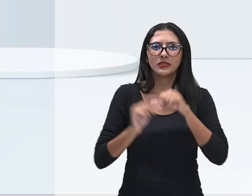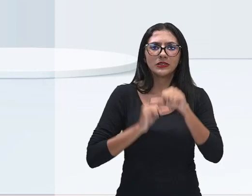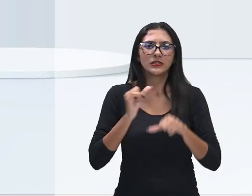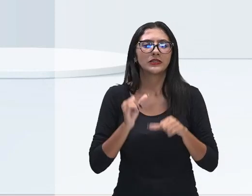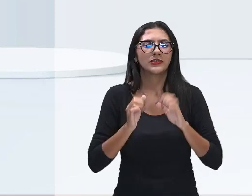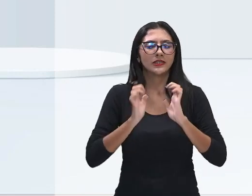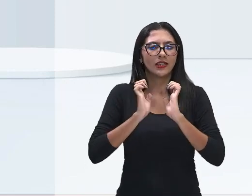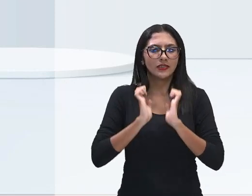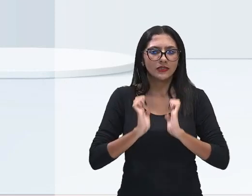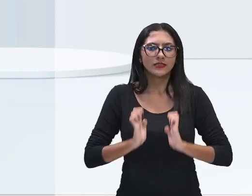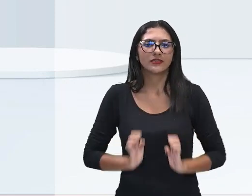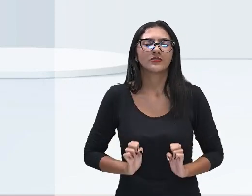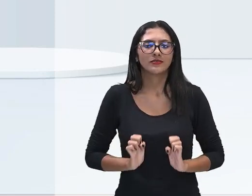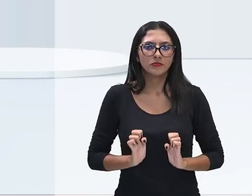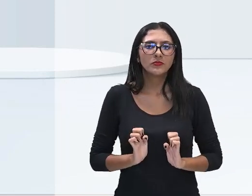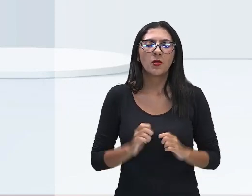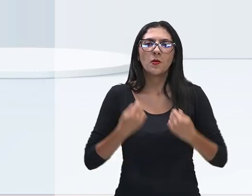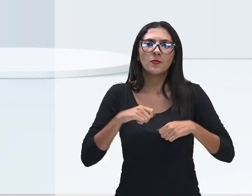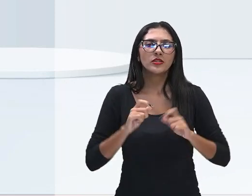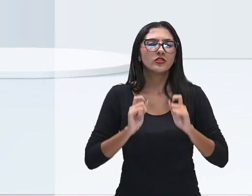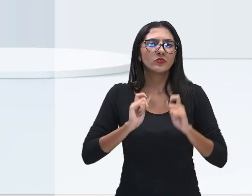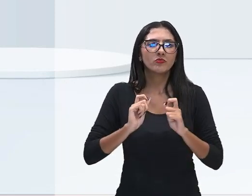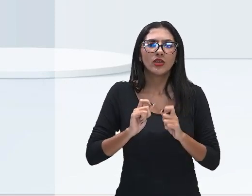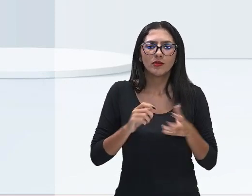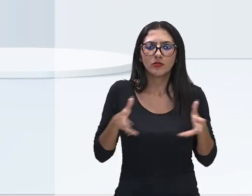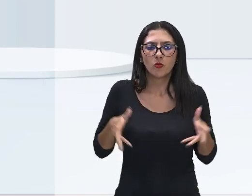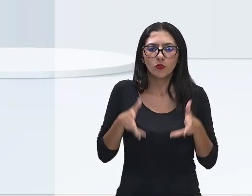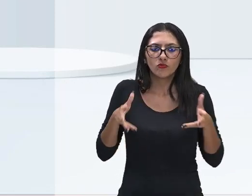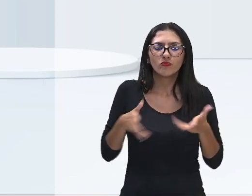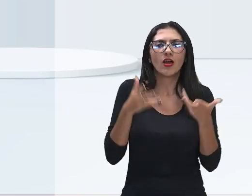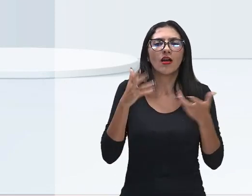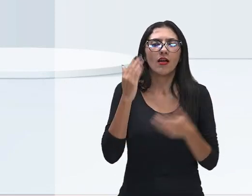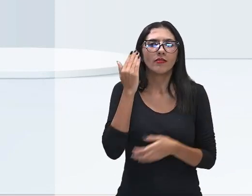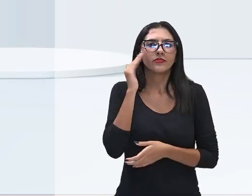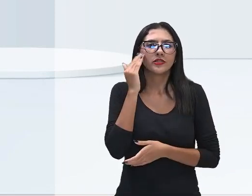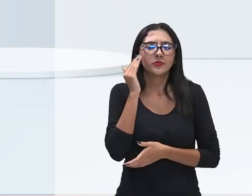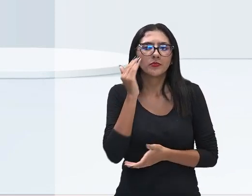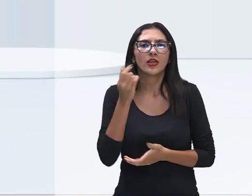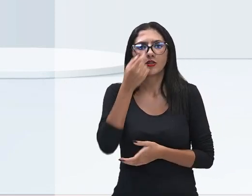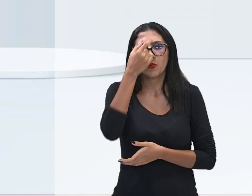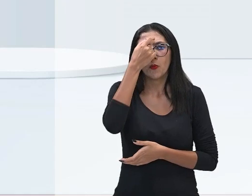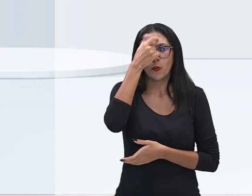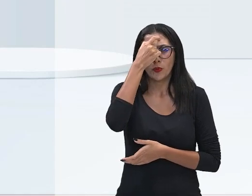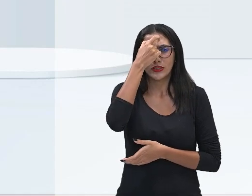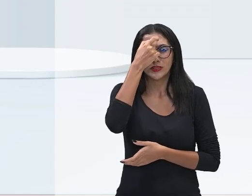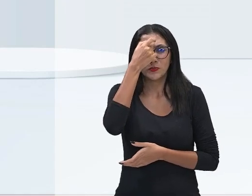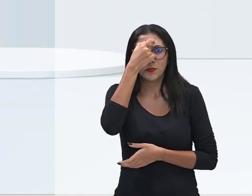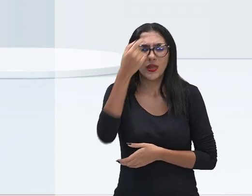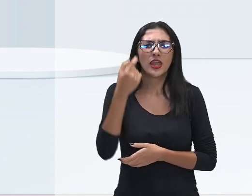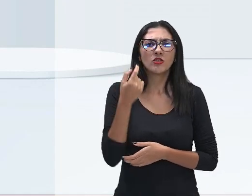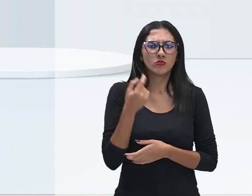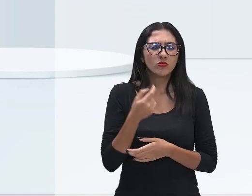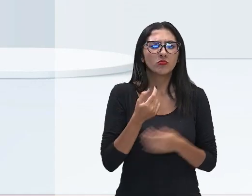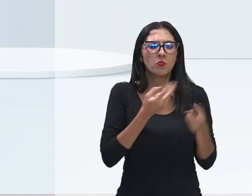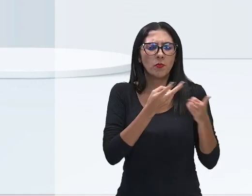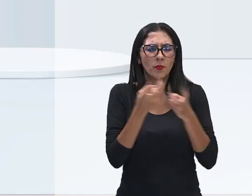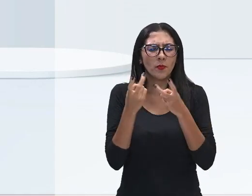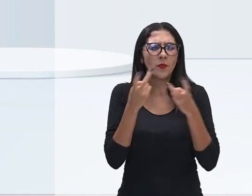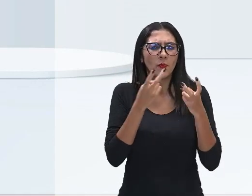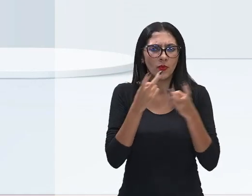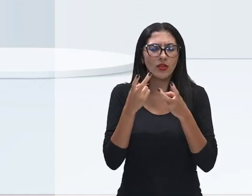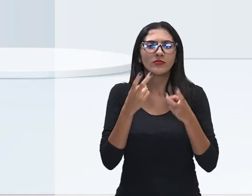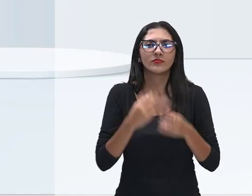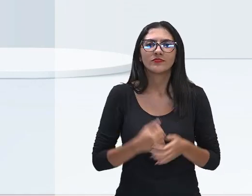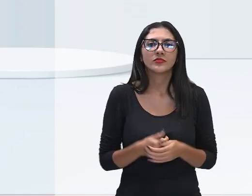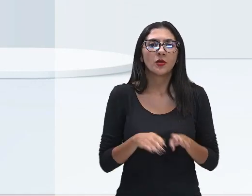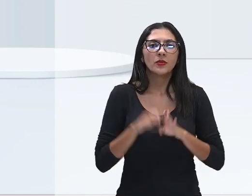a gente precisa cultivar uma compreensão, turma, mais profunda dos outros também.